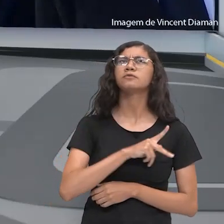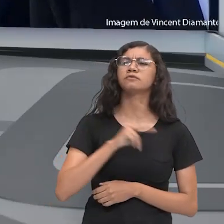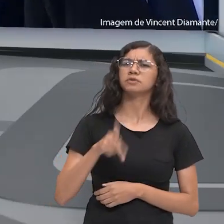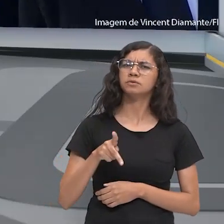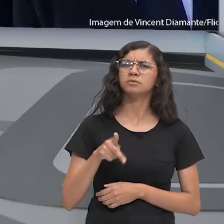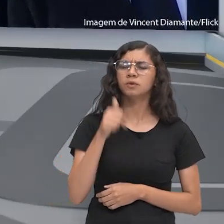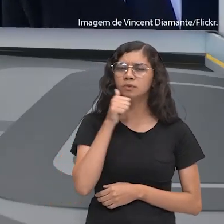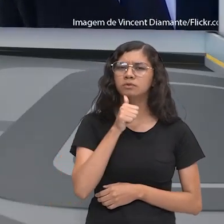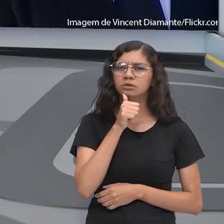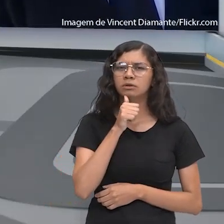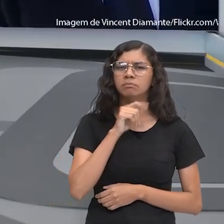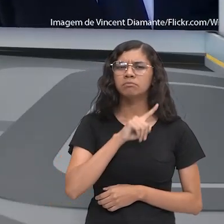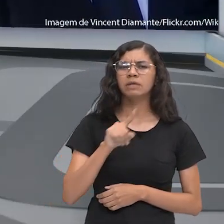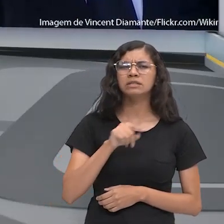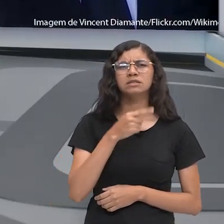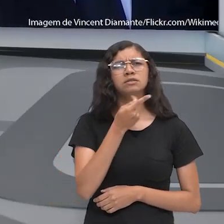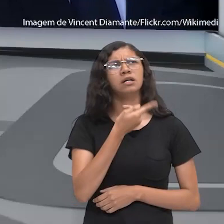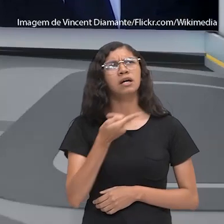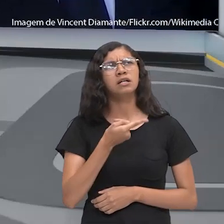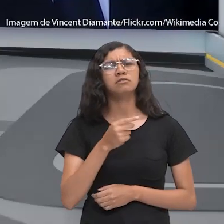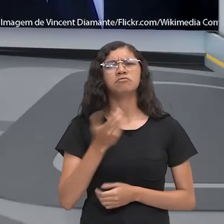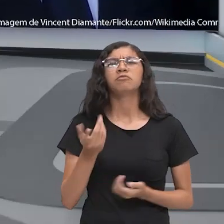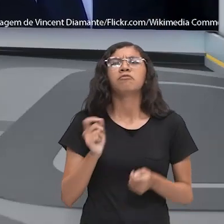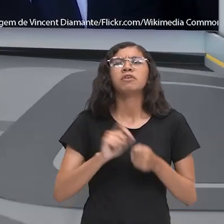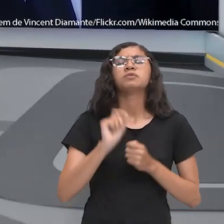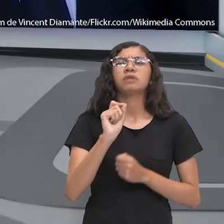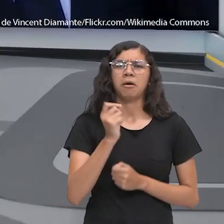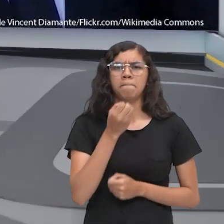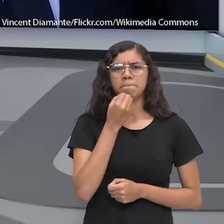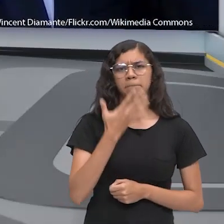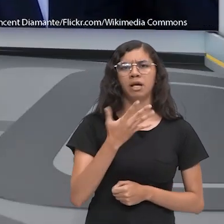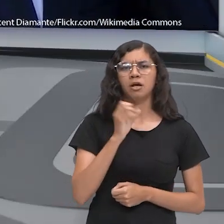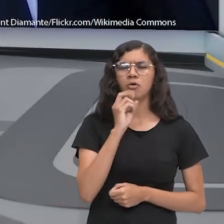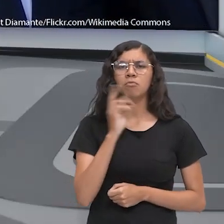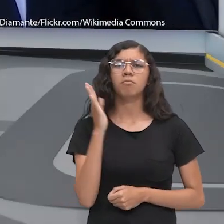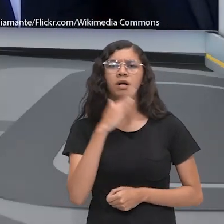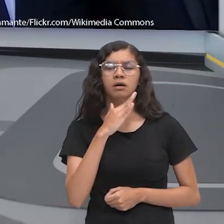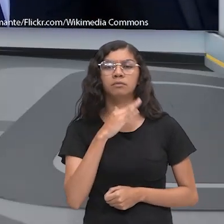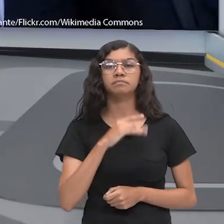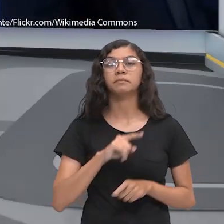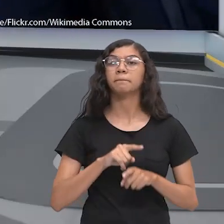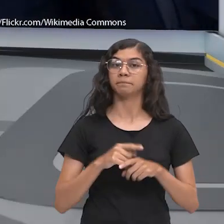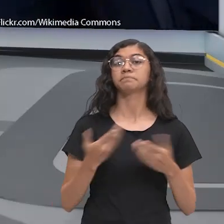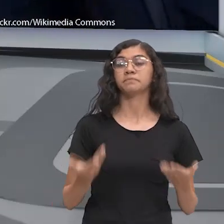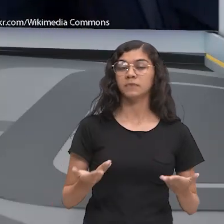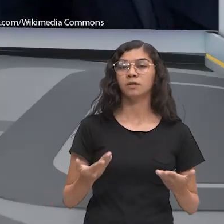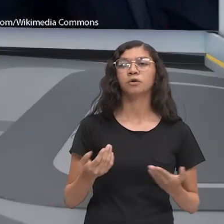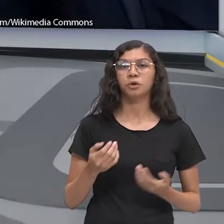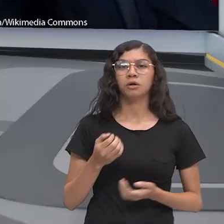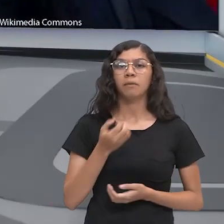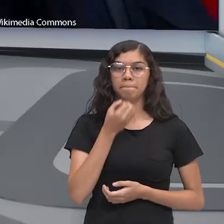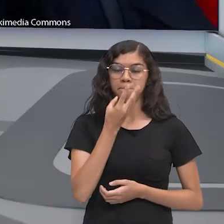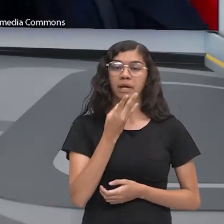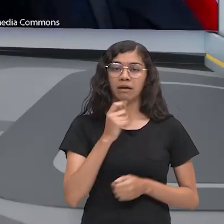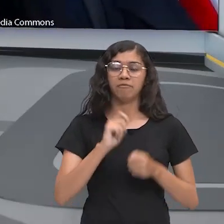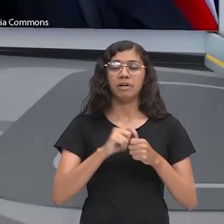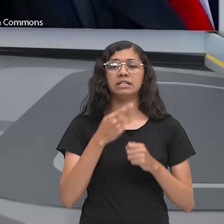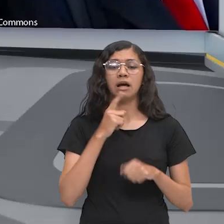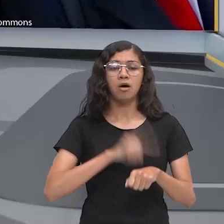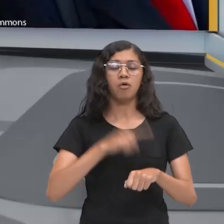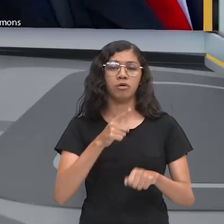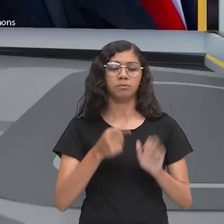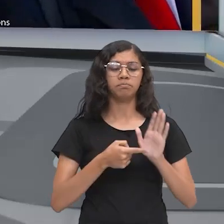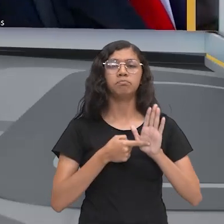o bem, eles fazem o mal? Bom, o bem eles fazem na hora de entregar essas pessoas.